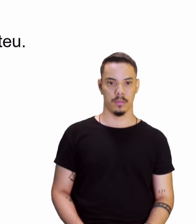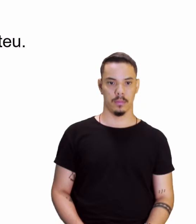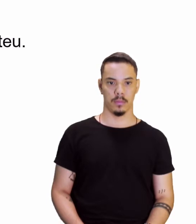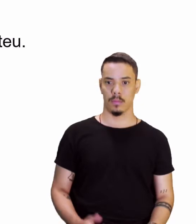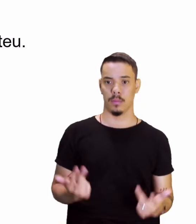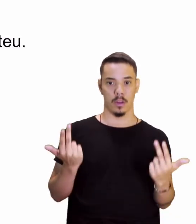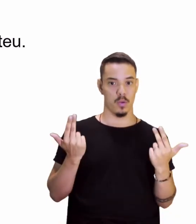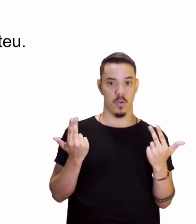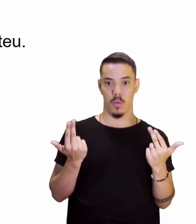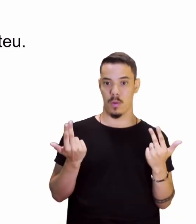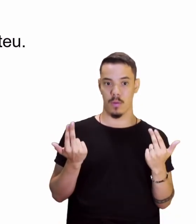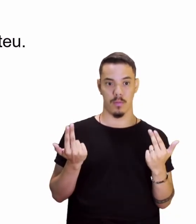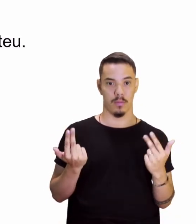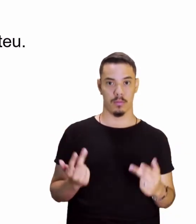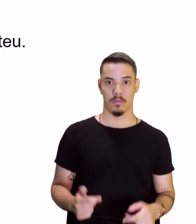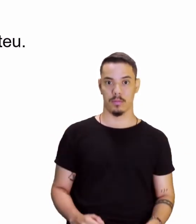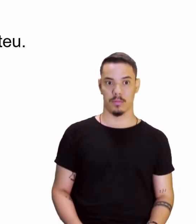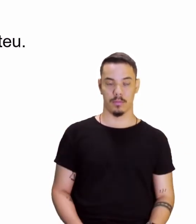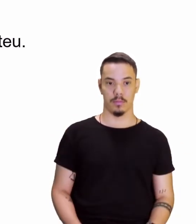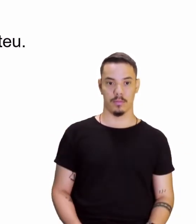Ficou a mesma escrita.